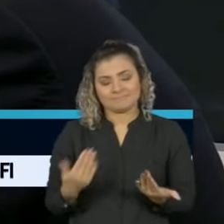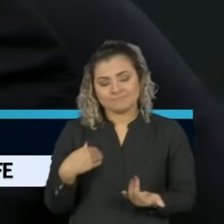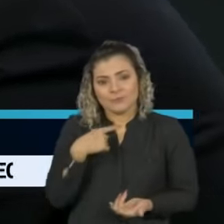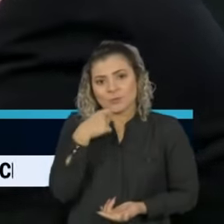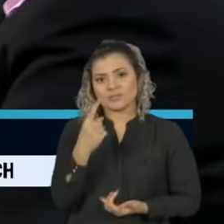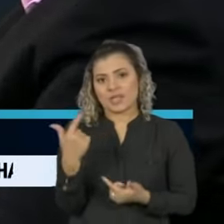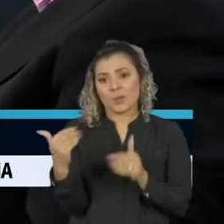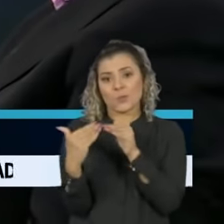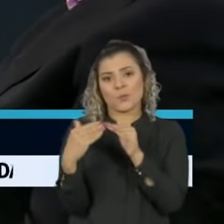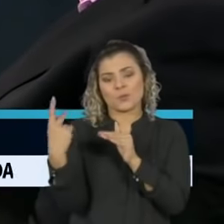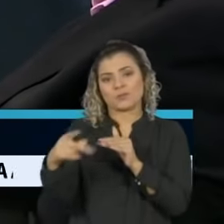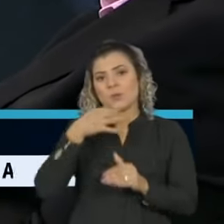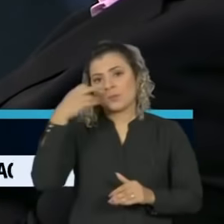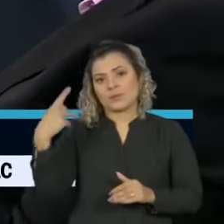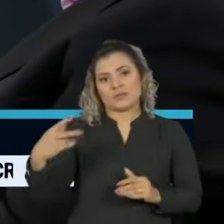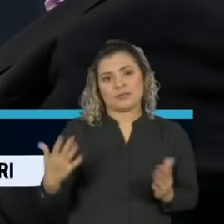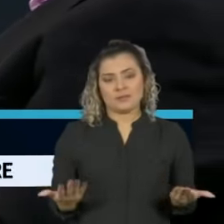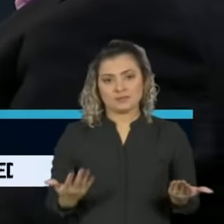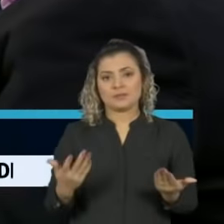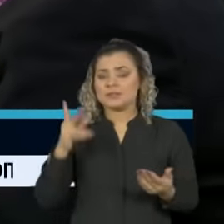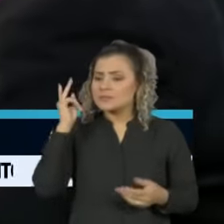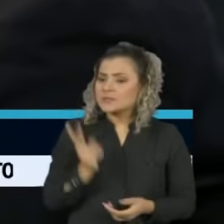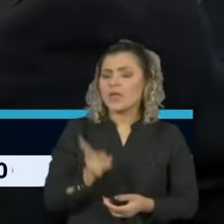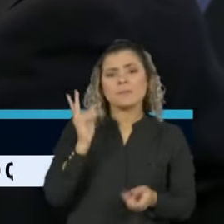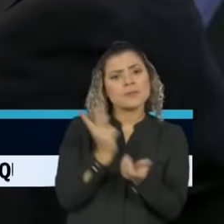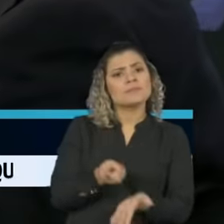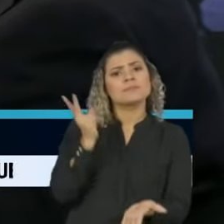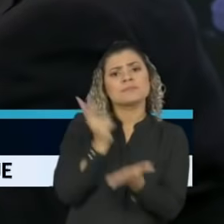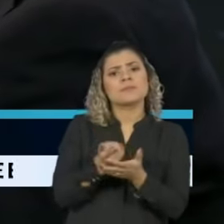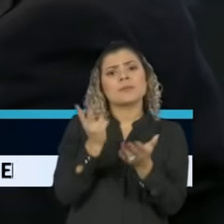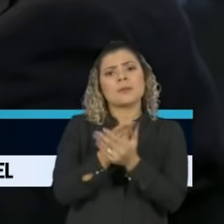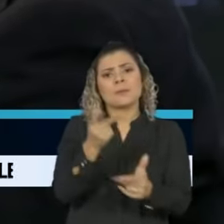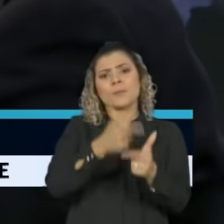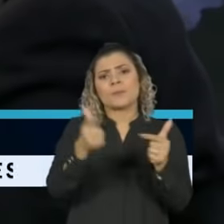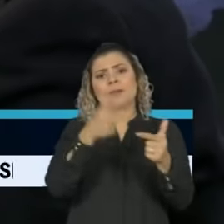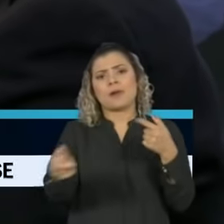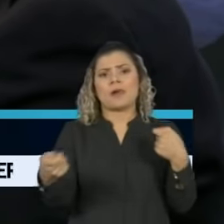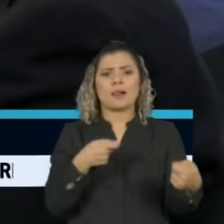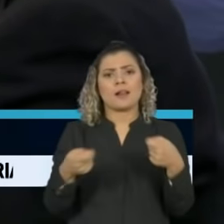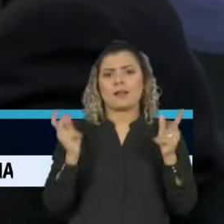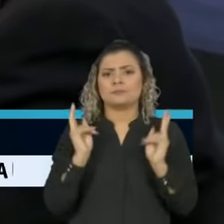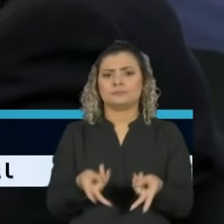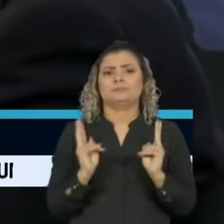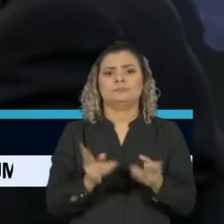opinião conjunta, né, e eu acho que é sempre esse o início das crises que o presidente provoca.